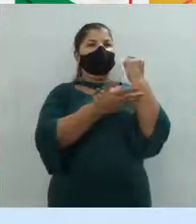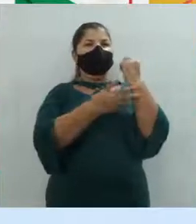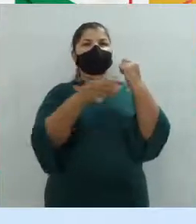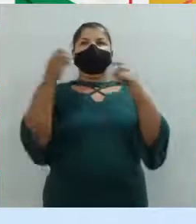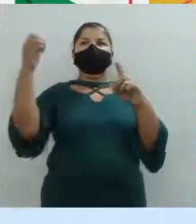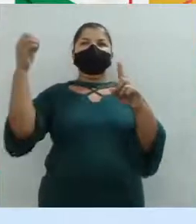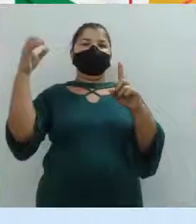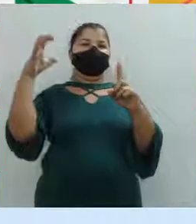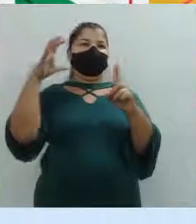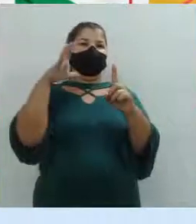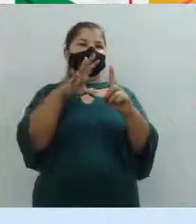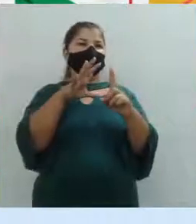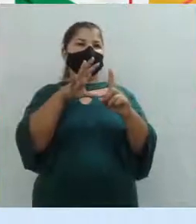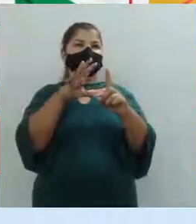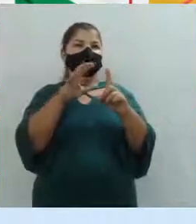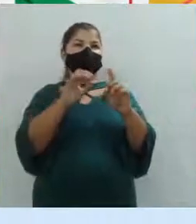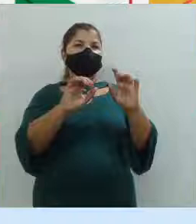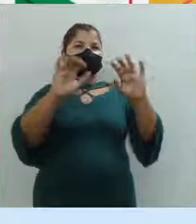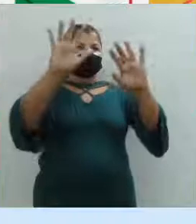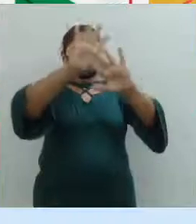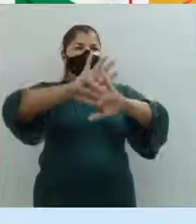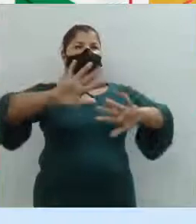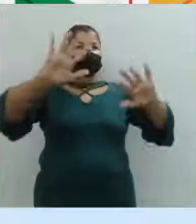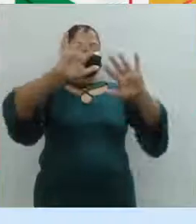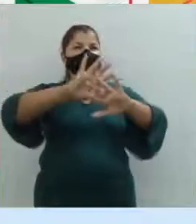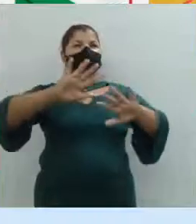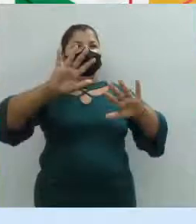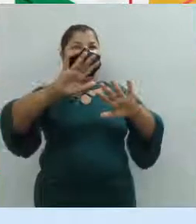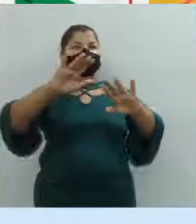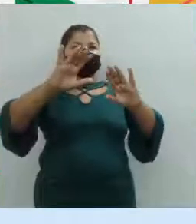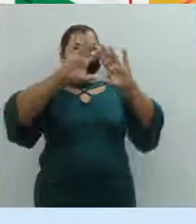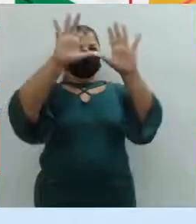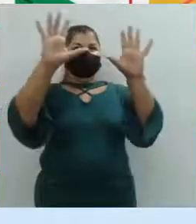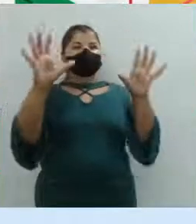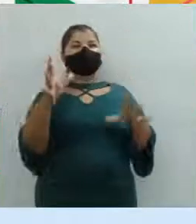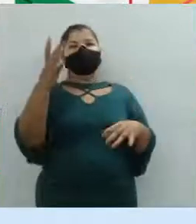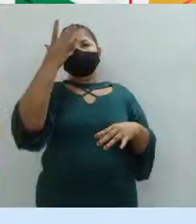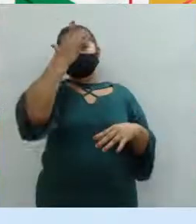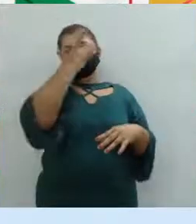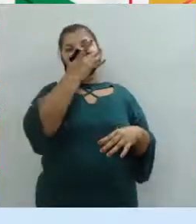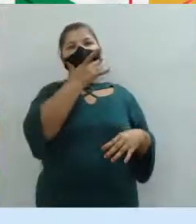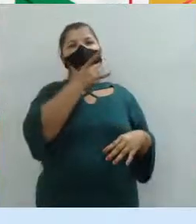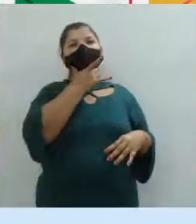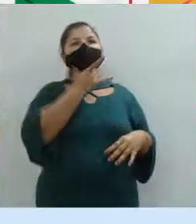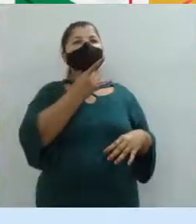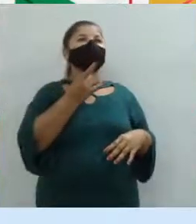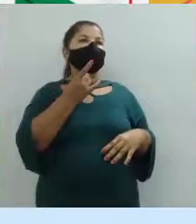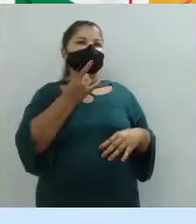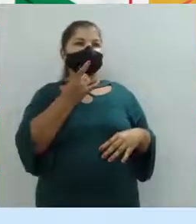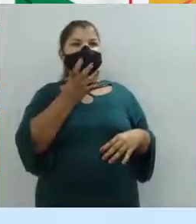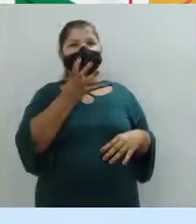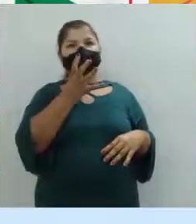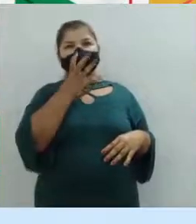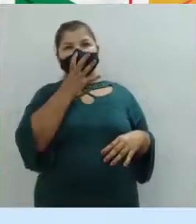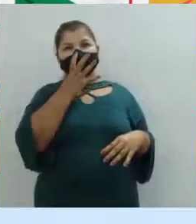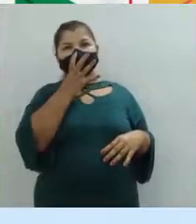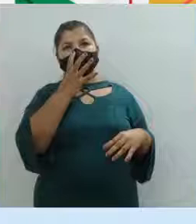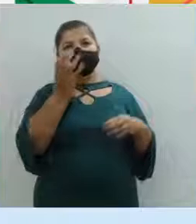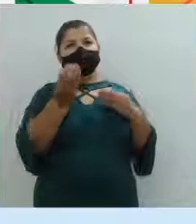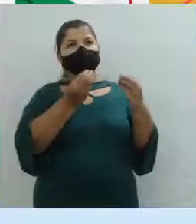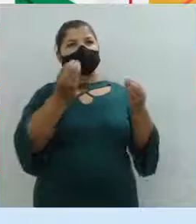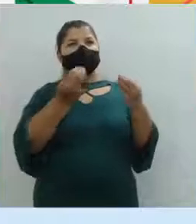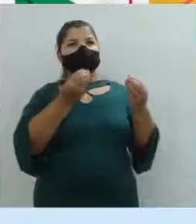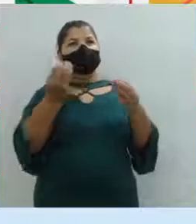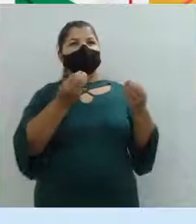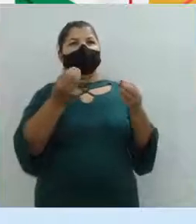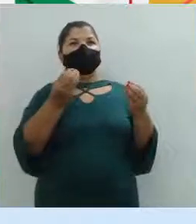luz. Projetam sombras na parede, formando a imagem de um rosto. Gente, incrível! Como é que